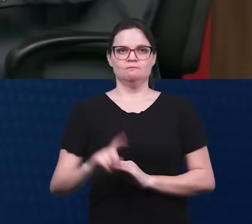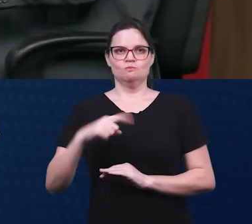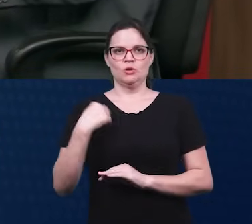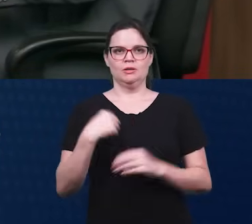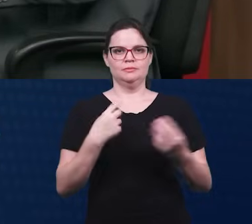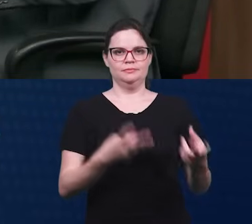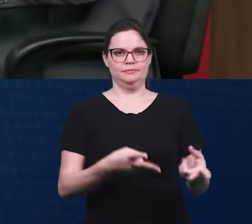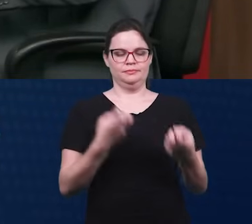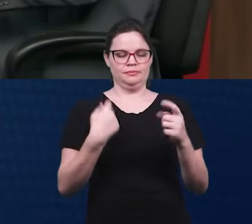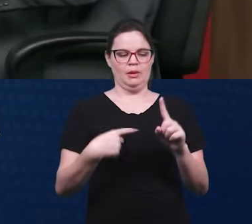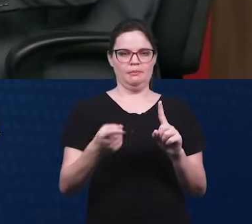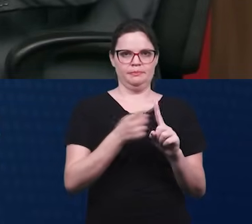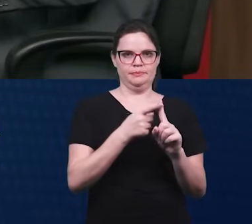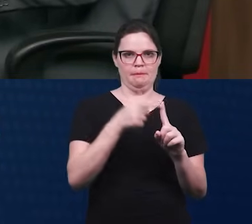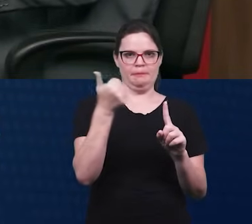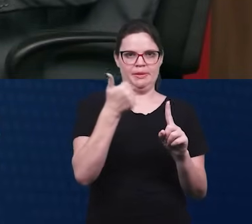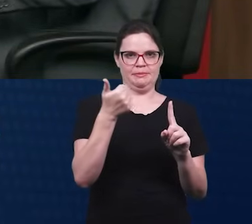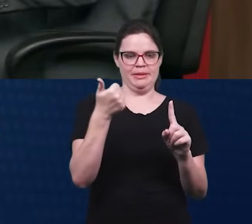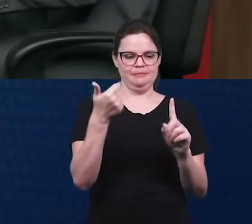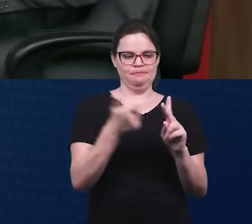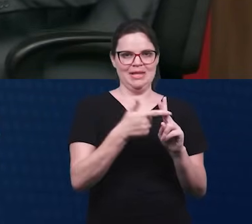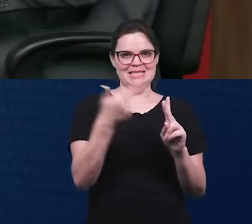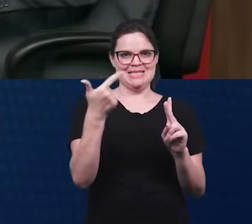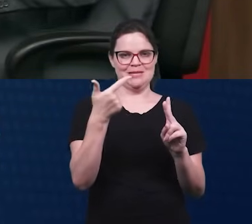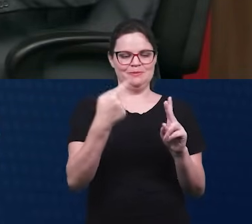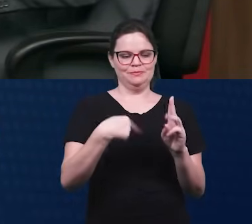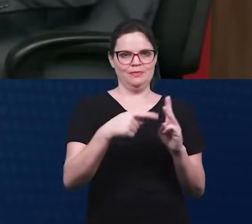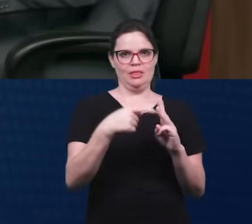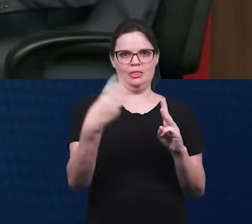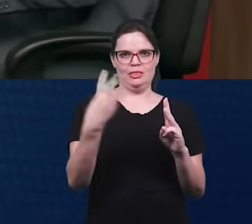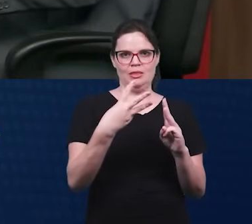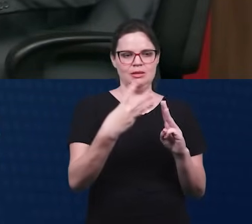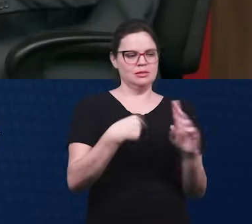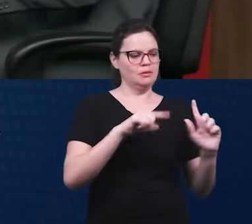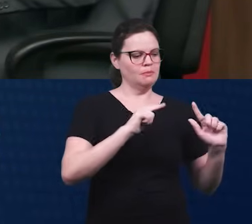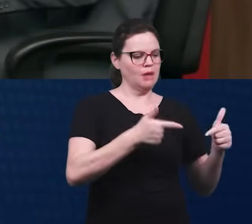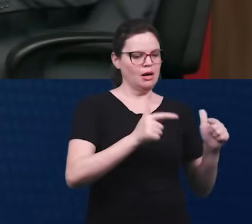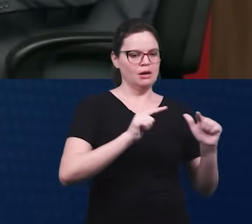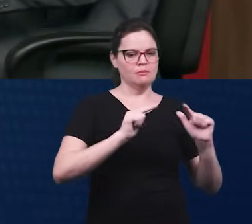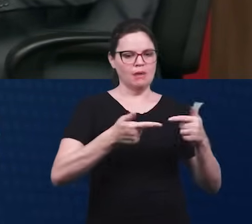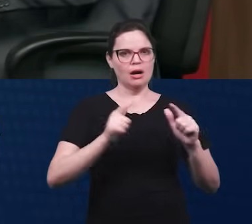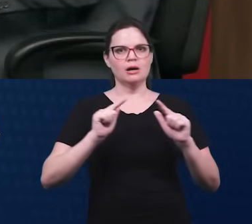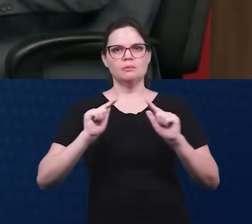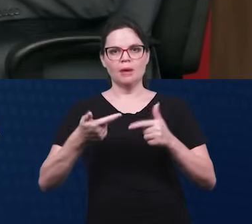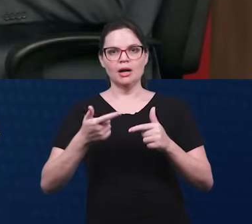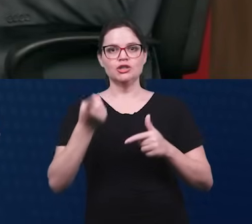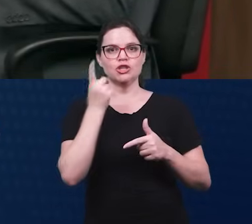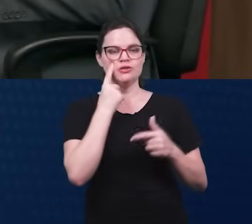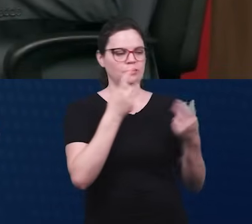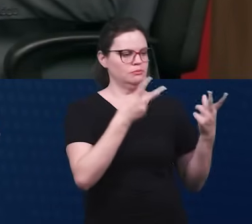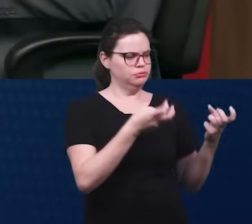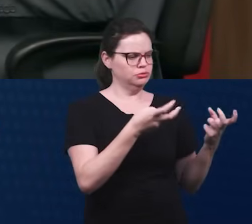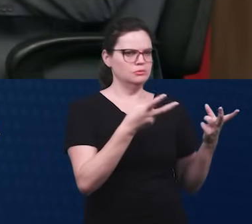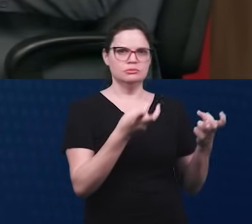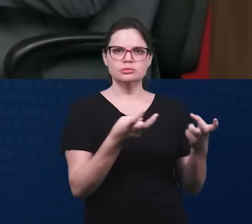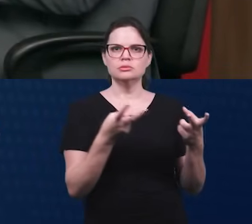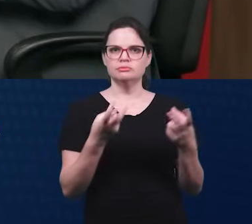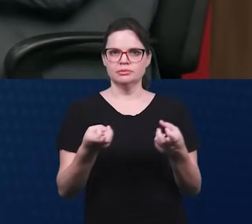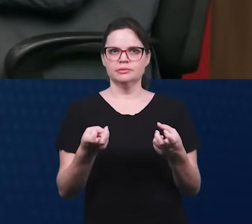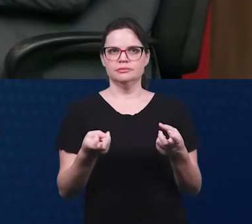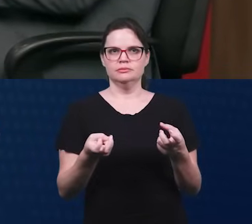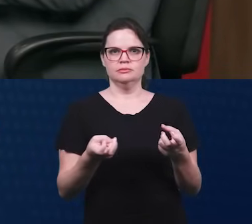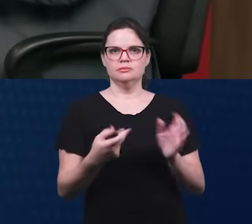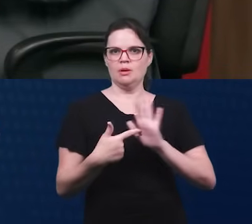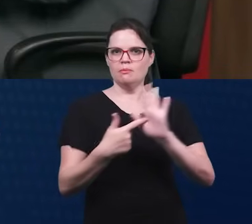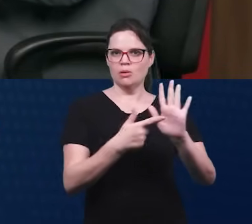o toque da primeira, segunda e terceira trombeta pelos seus efeitos. Nós vimos aqui que os efeitos identificaram para nós